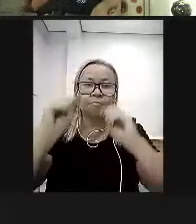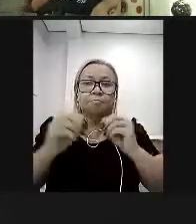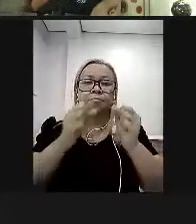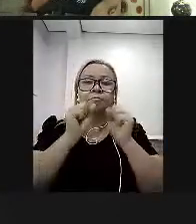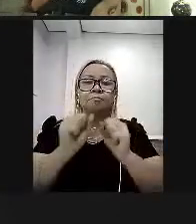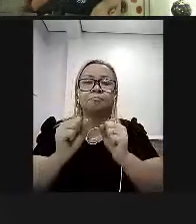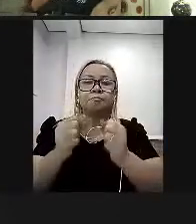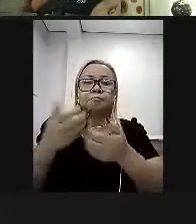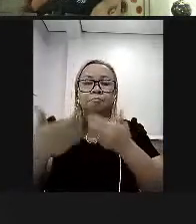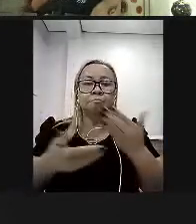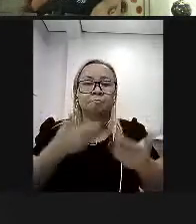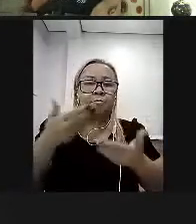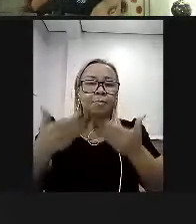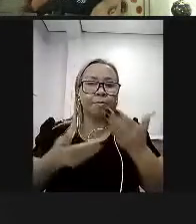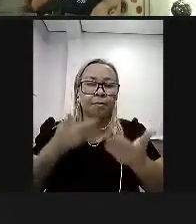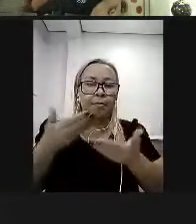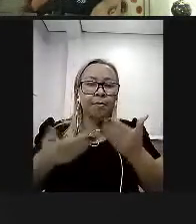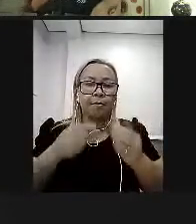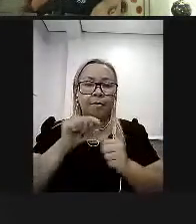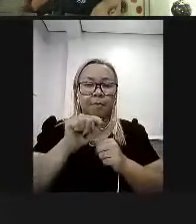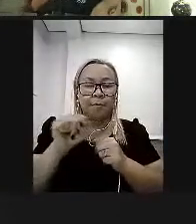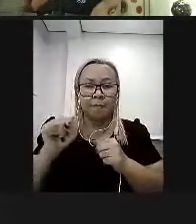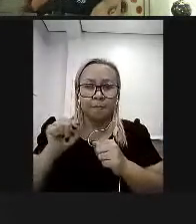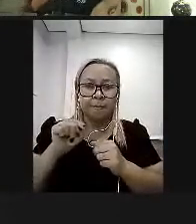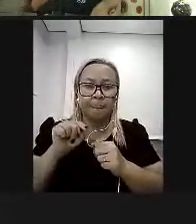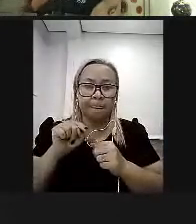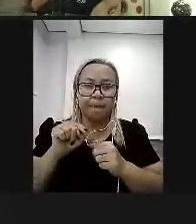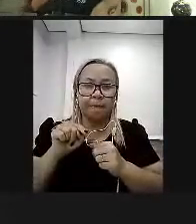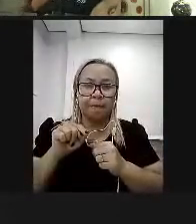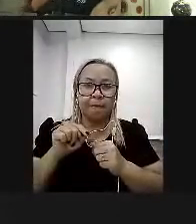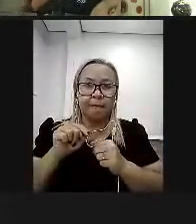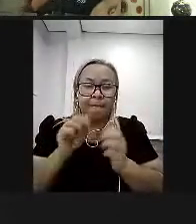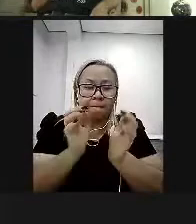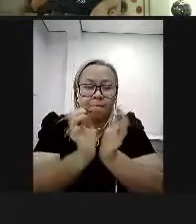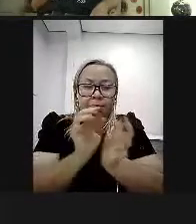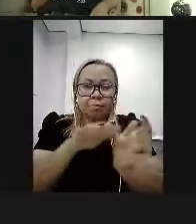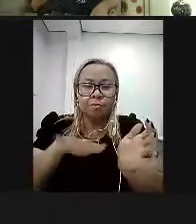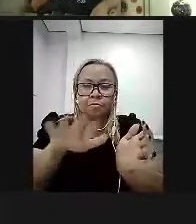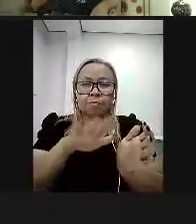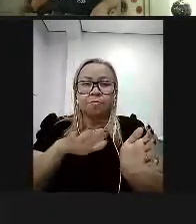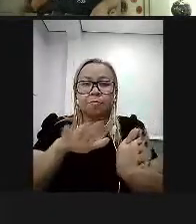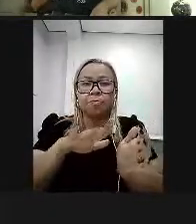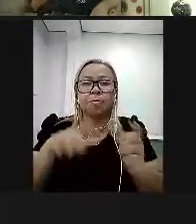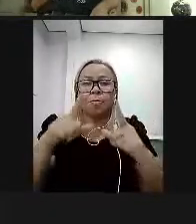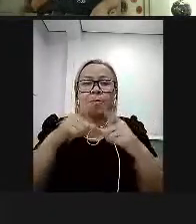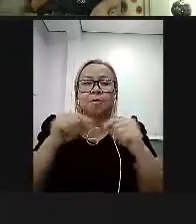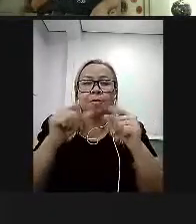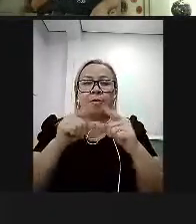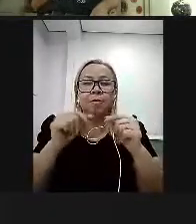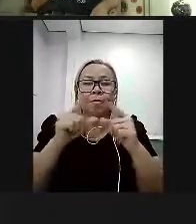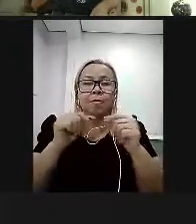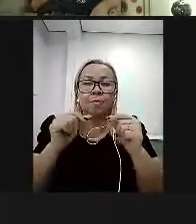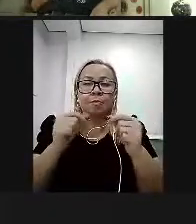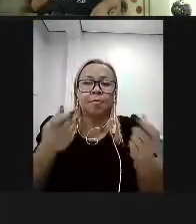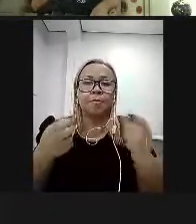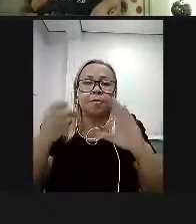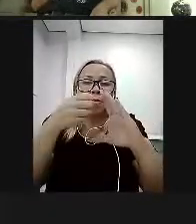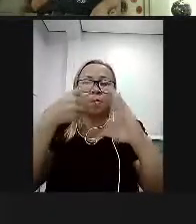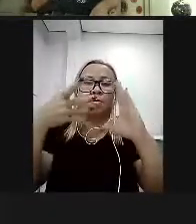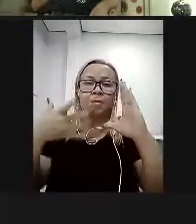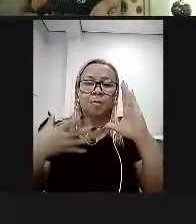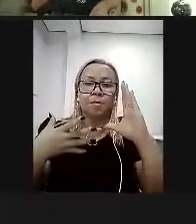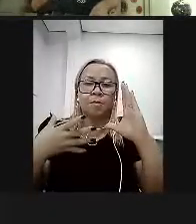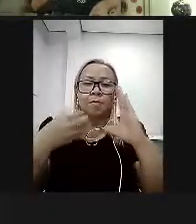intervir nesse sítio que é Brasília, tanto dos aspectos